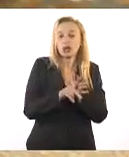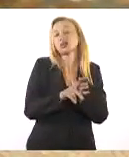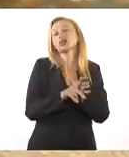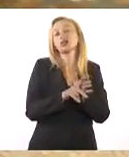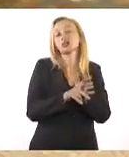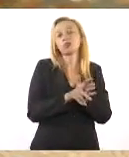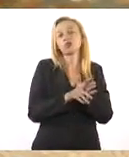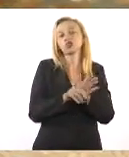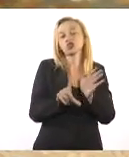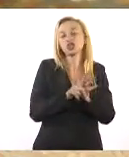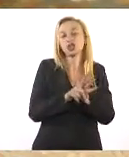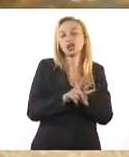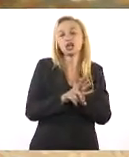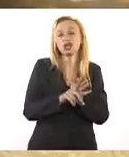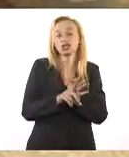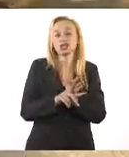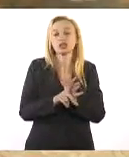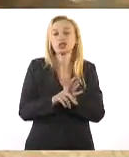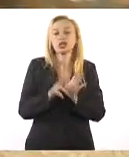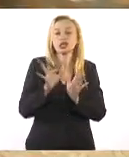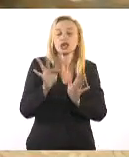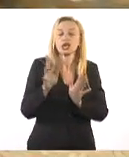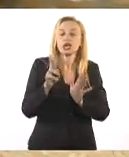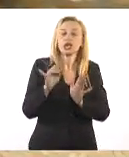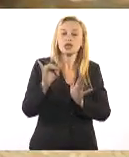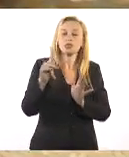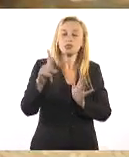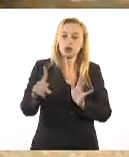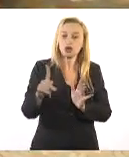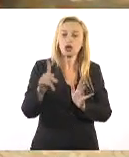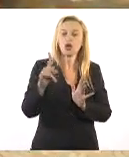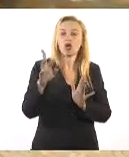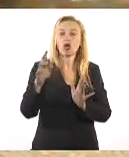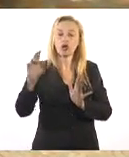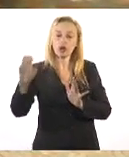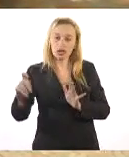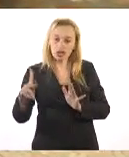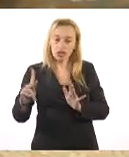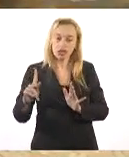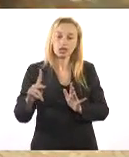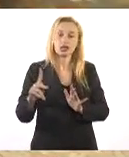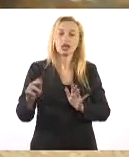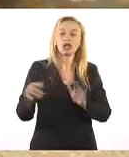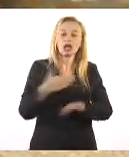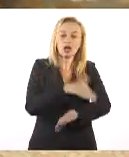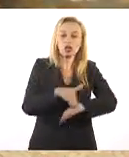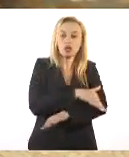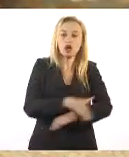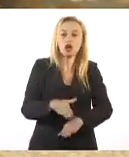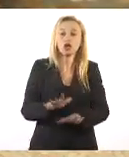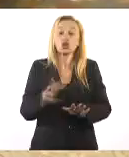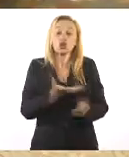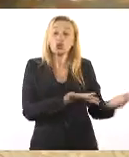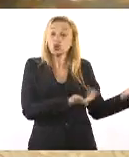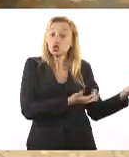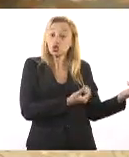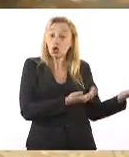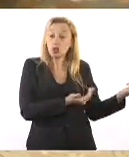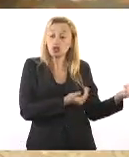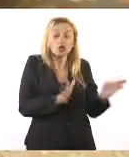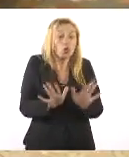cultural bem como a lei do hip-hop a rua marcelo ele vem da fonseca um jovem humilde um professor de história